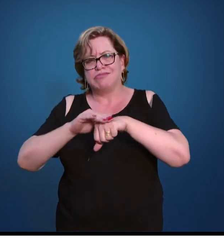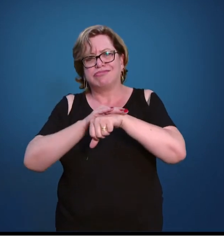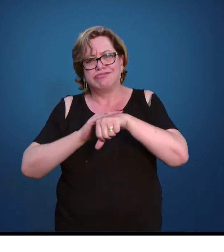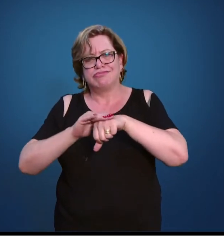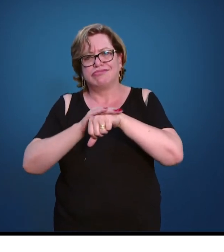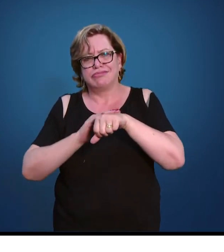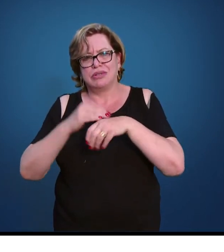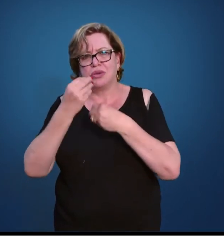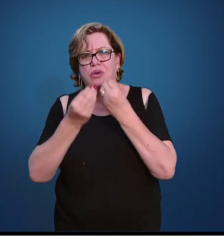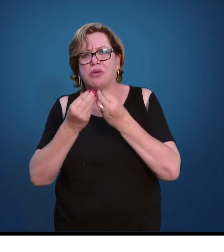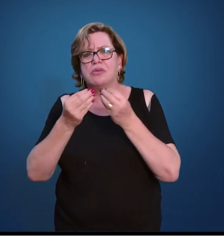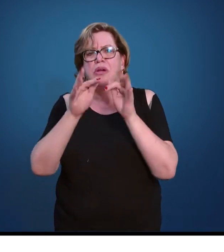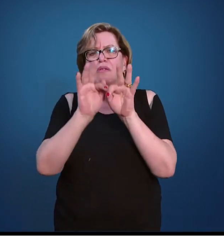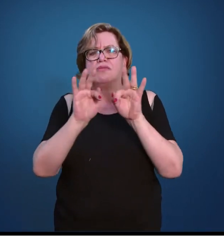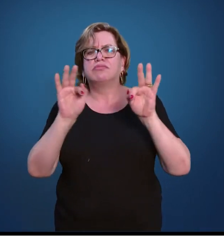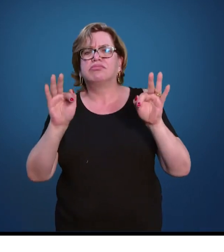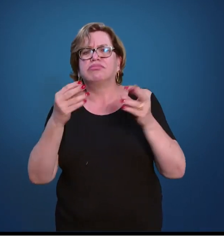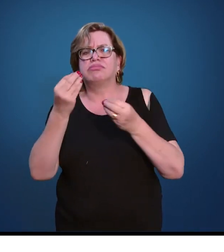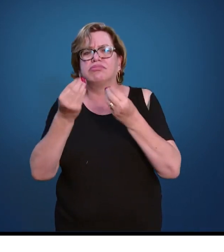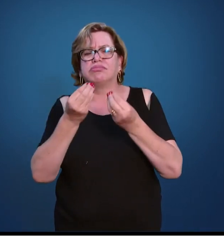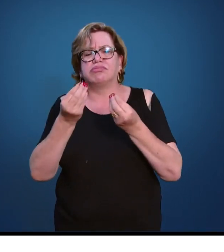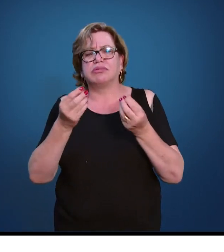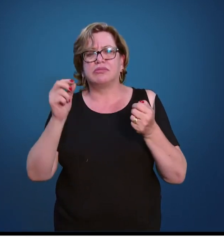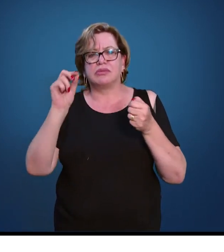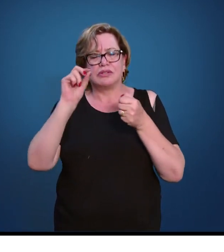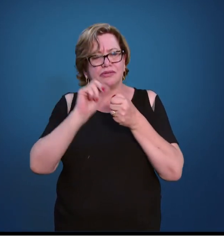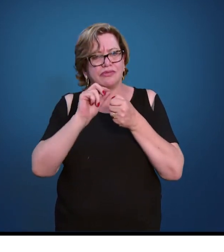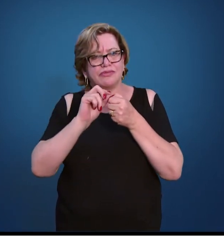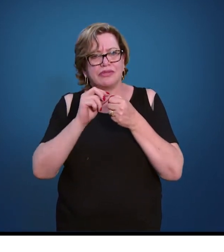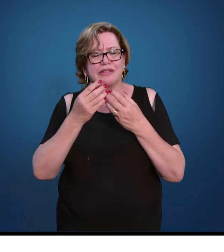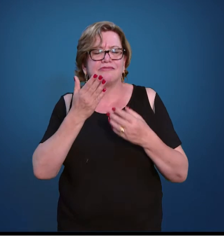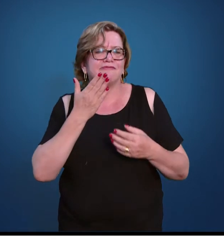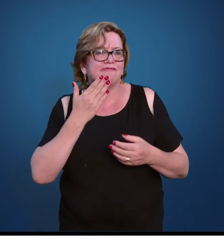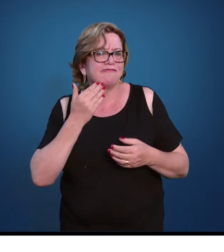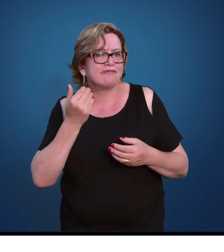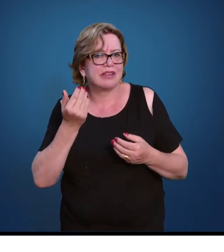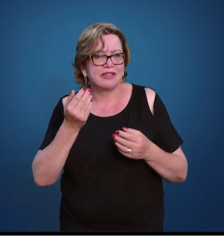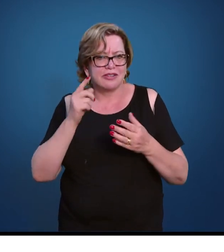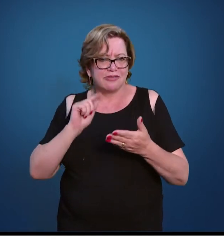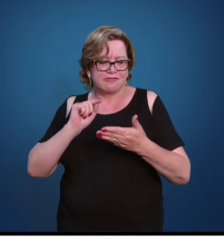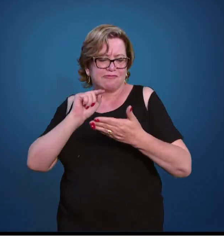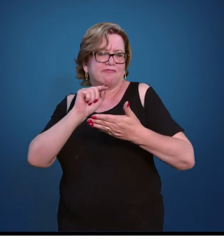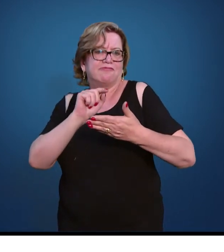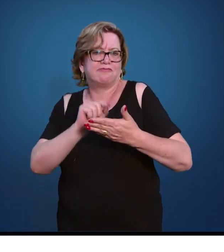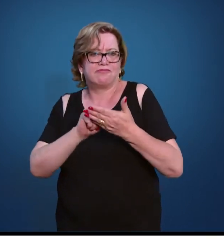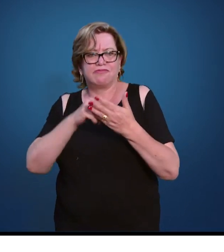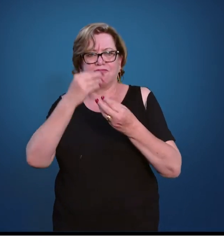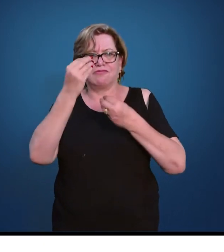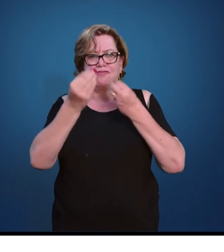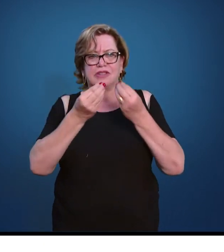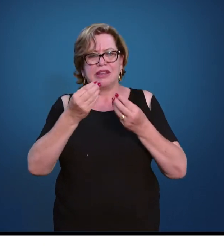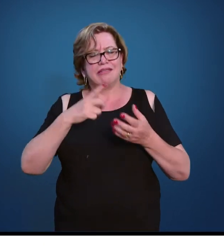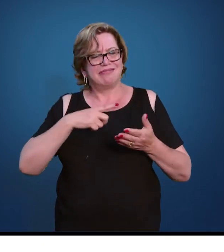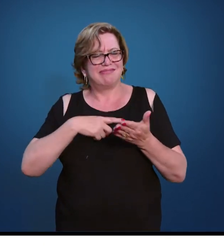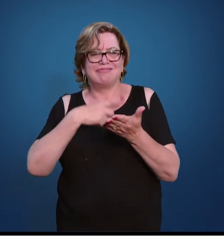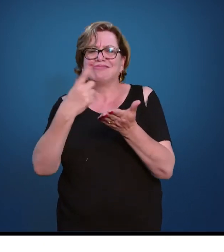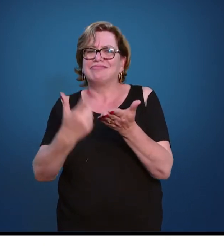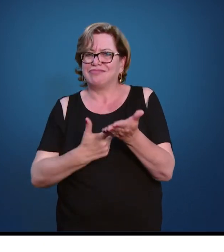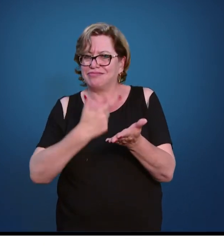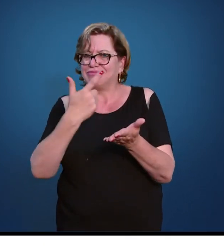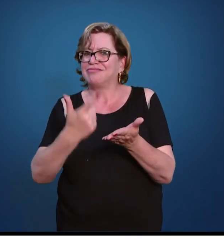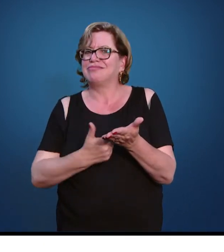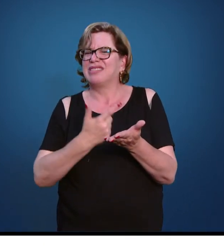sobre fórmulas e itens que podem ser facilmente localizados em inúmeras bibliografias que